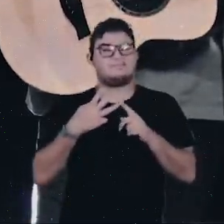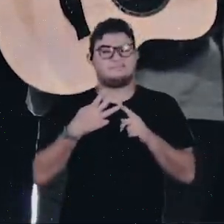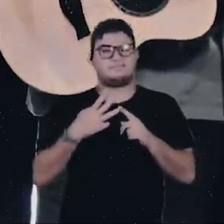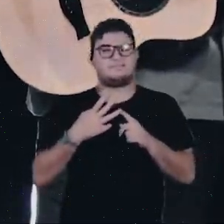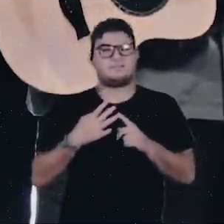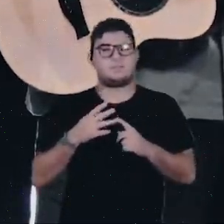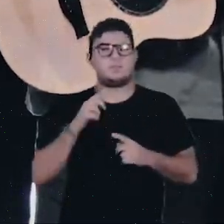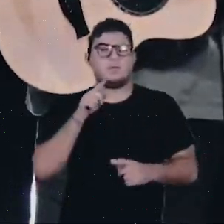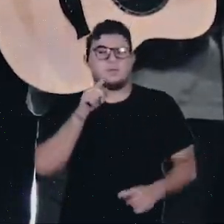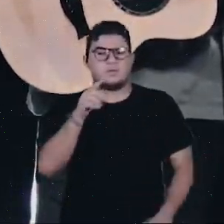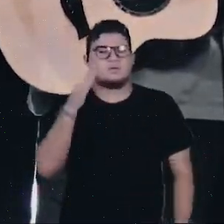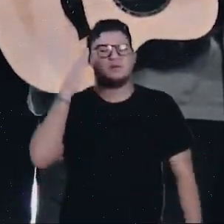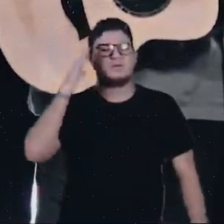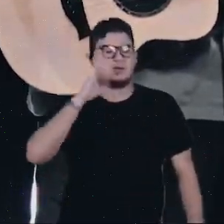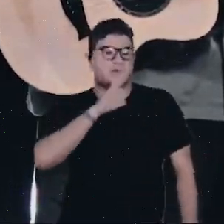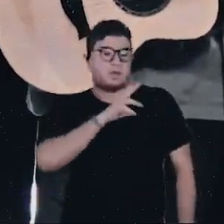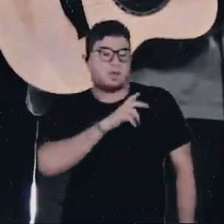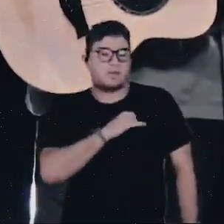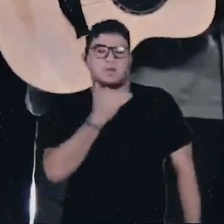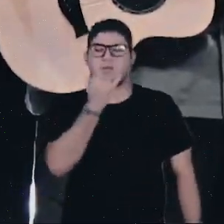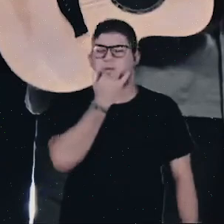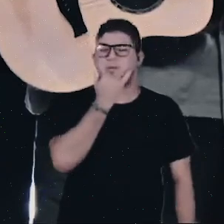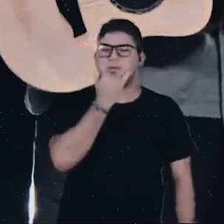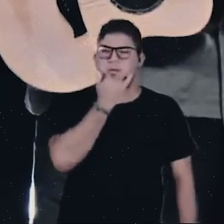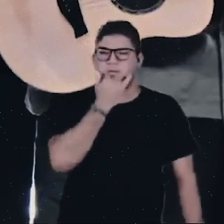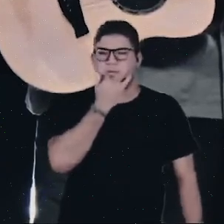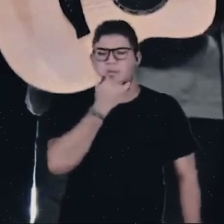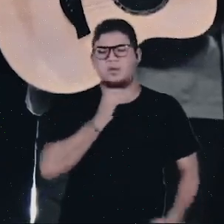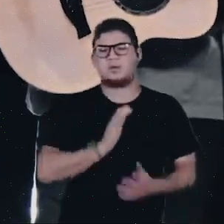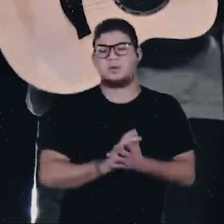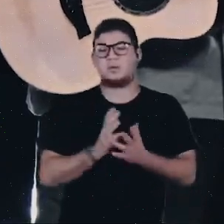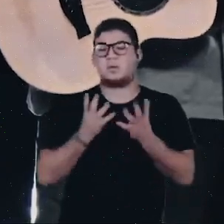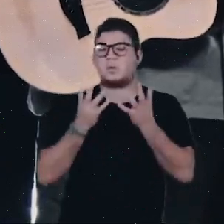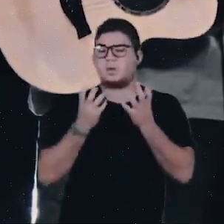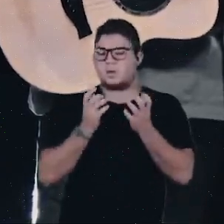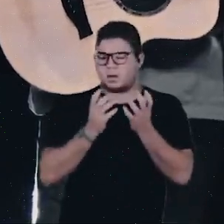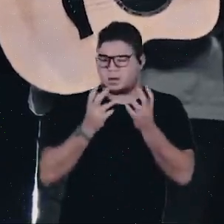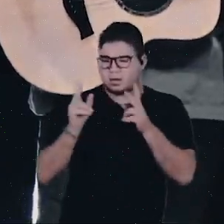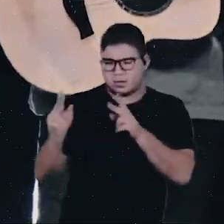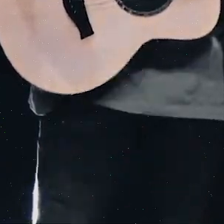Você é amado, então entenda. Perdoe os outros como Jesus te perdoa.